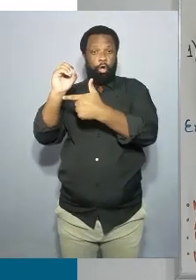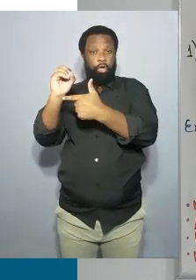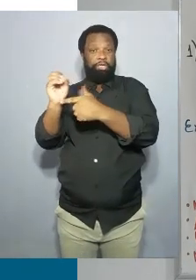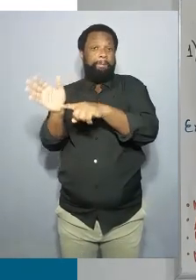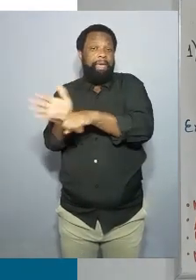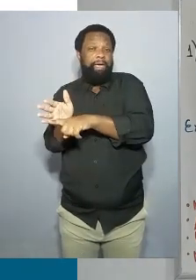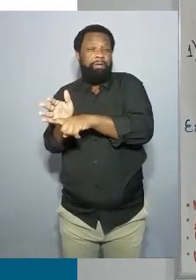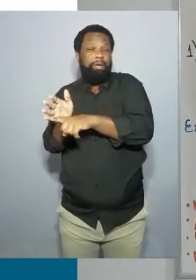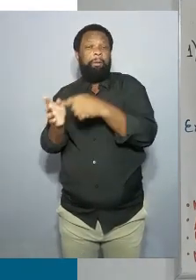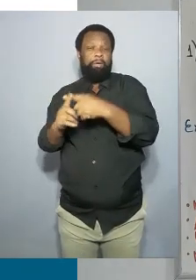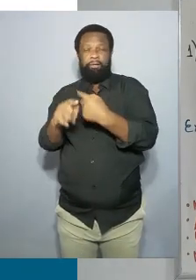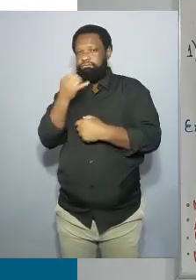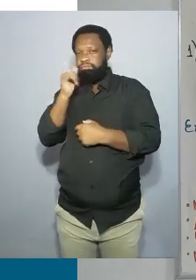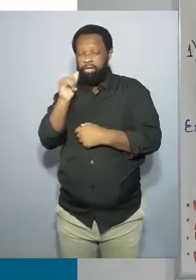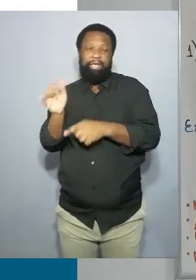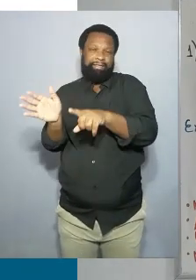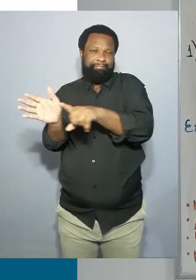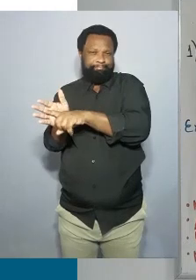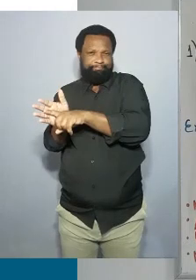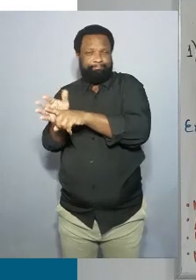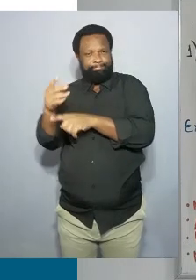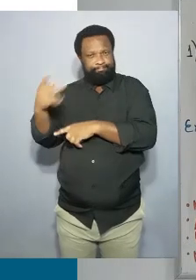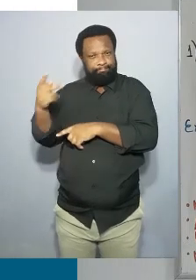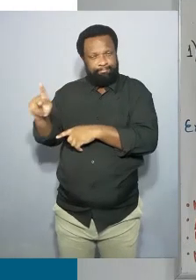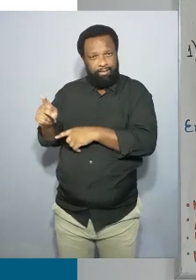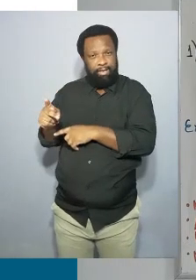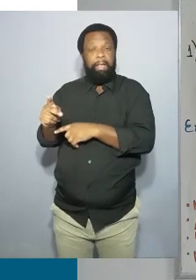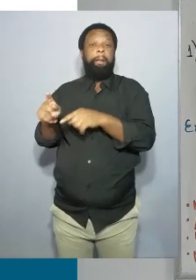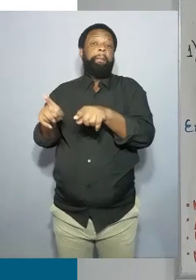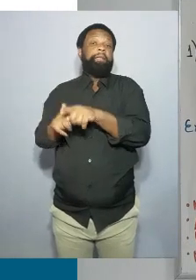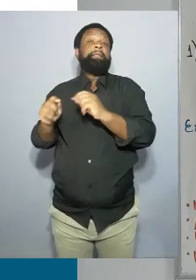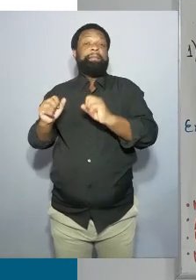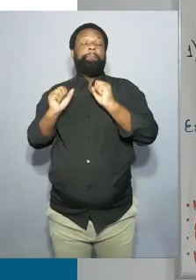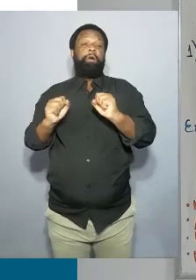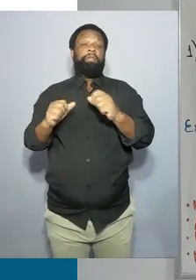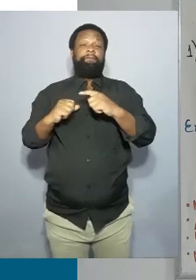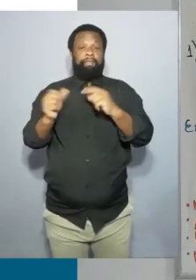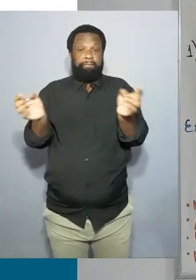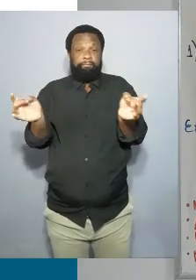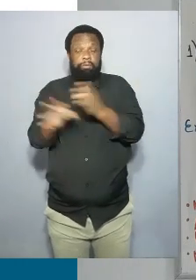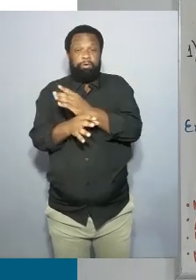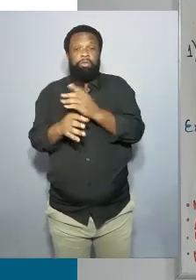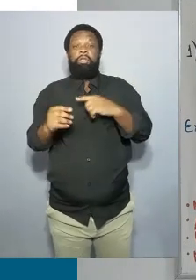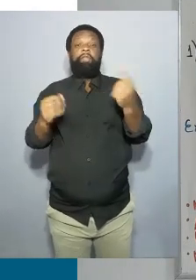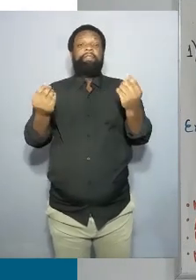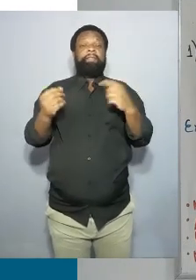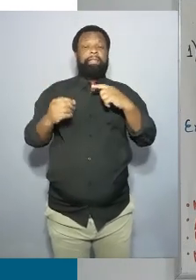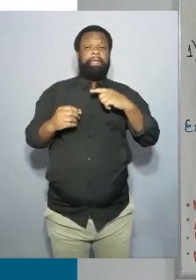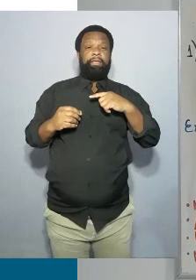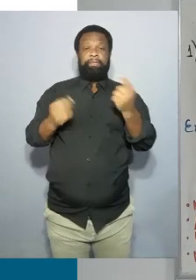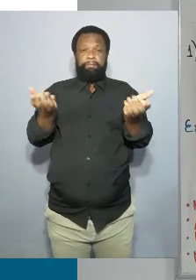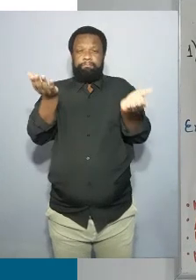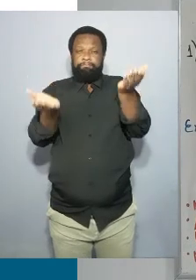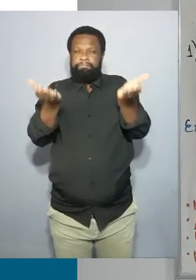carga que ele apresenta, né? A carga, essa carga permite com que ele se estabilize, e essa carga permite com que ele